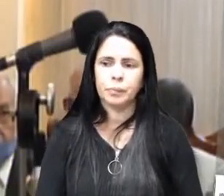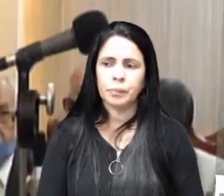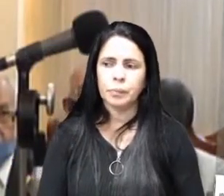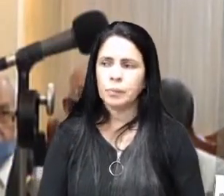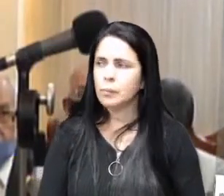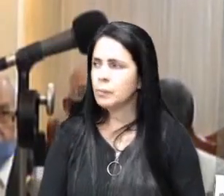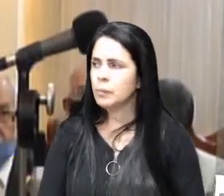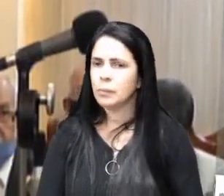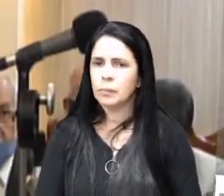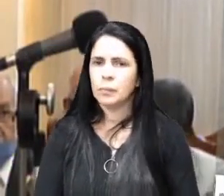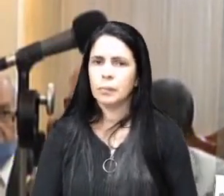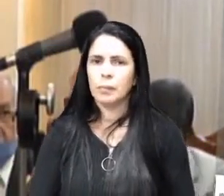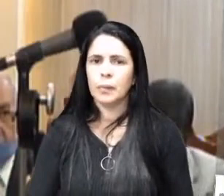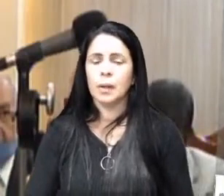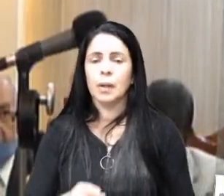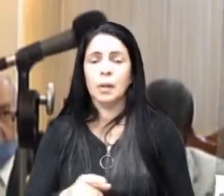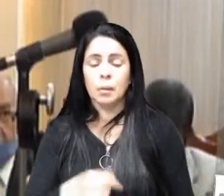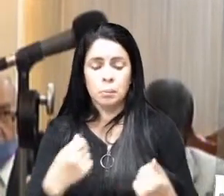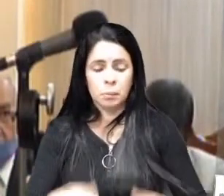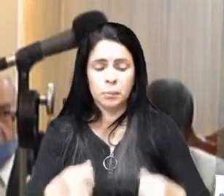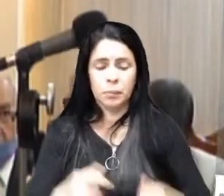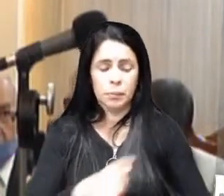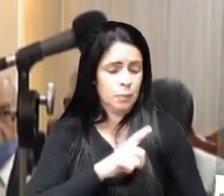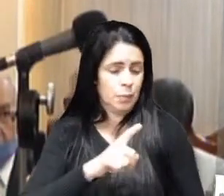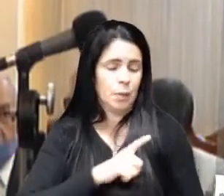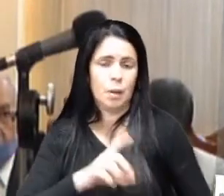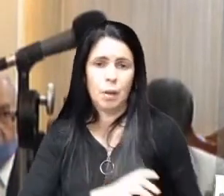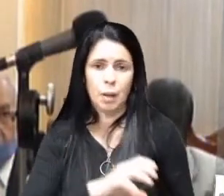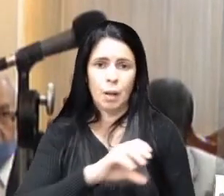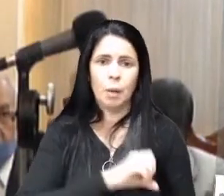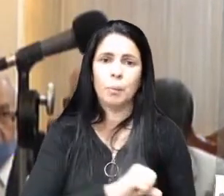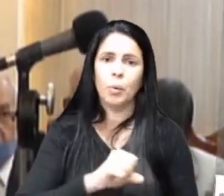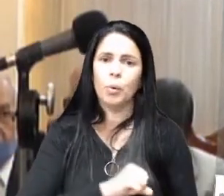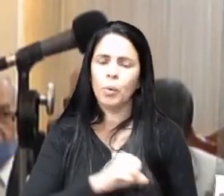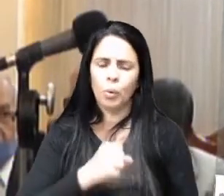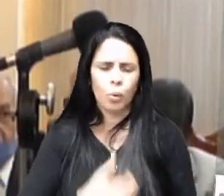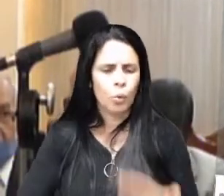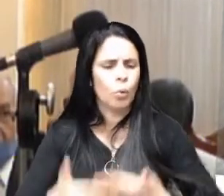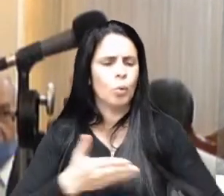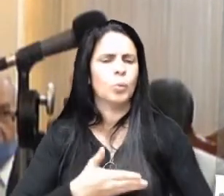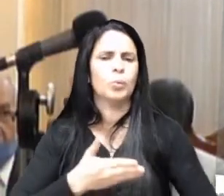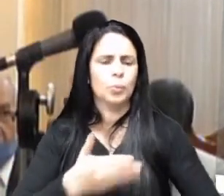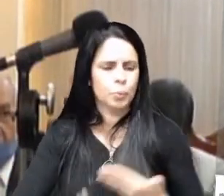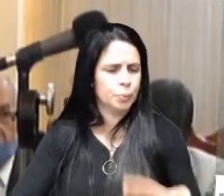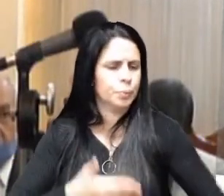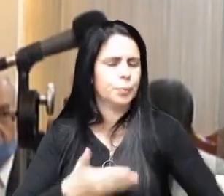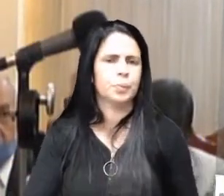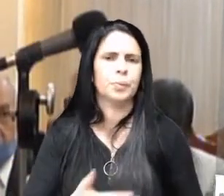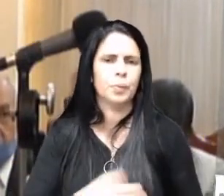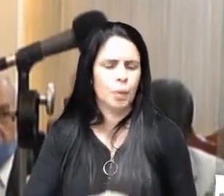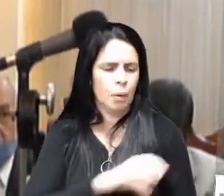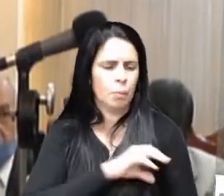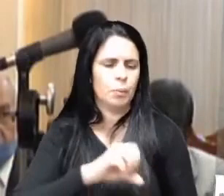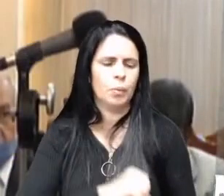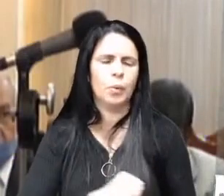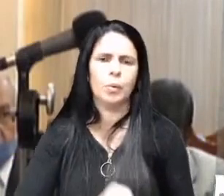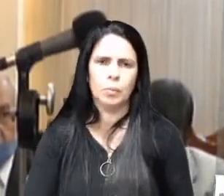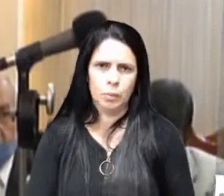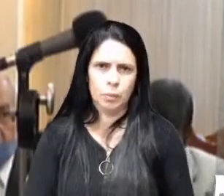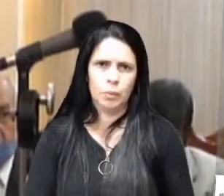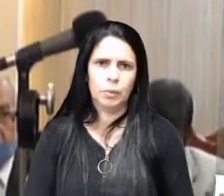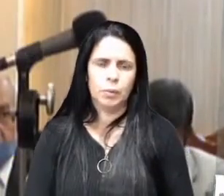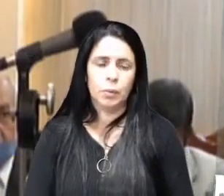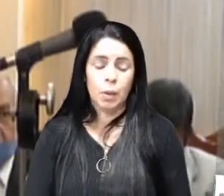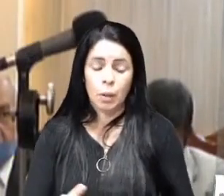Ardente amor uns para com os outros. Tem de ardente amor. Então,